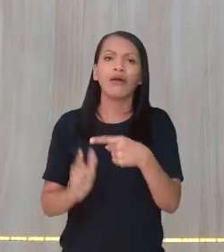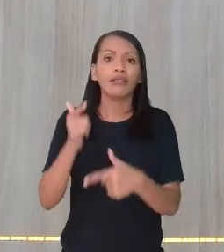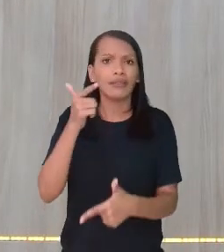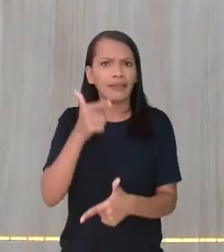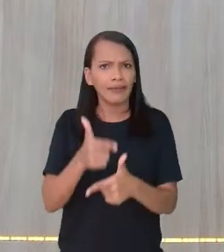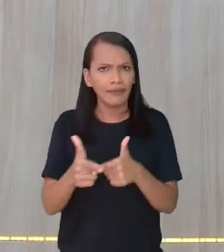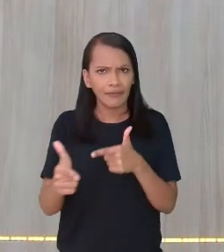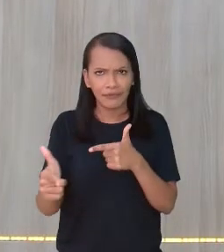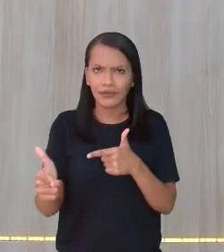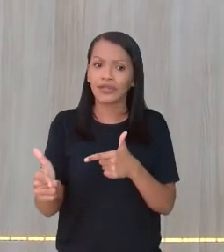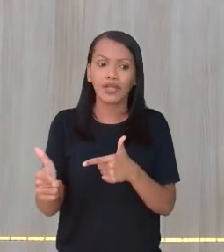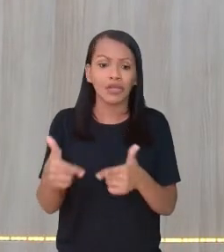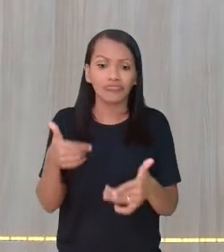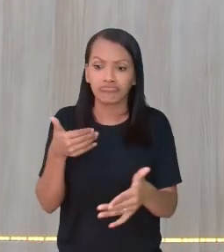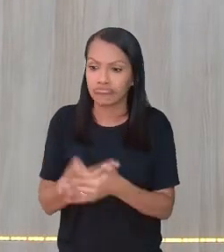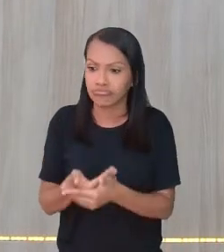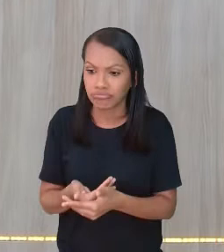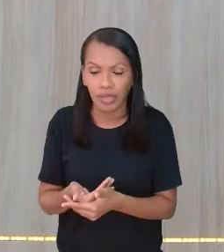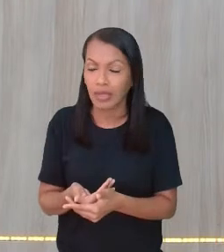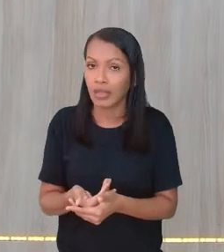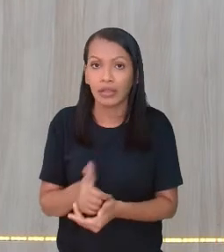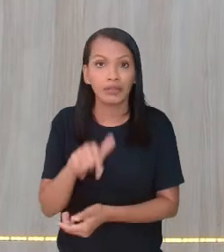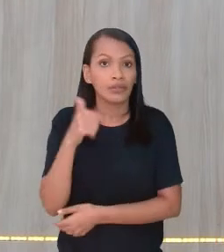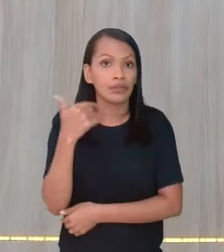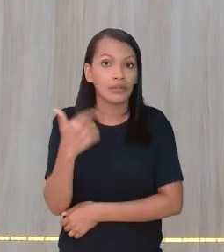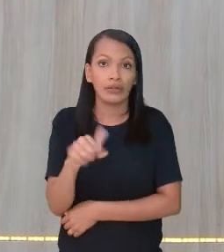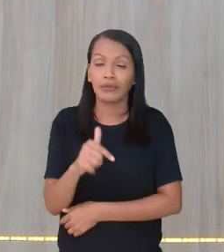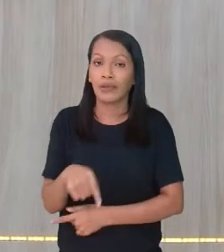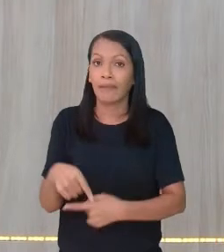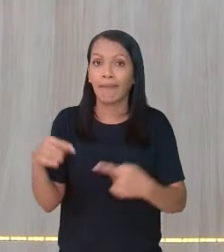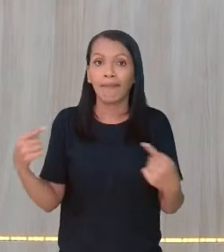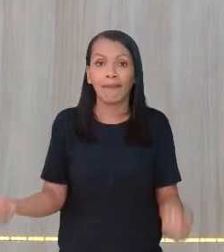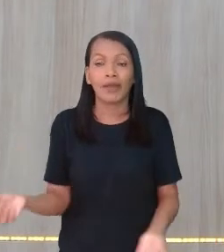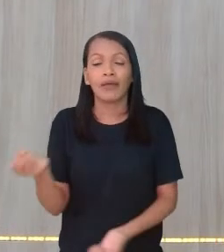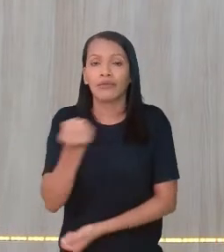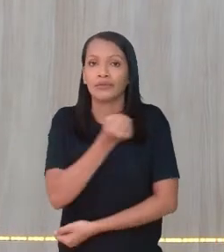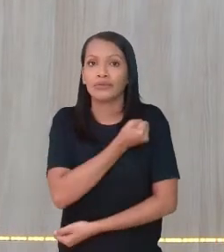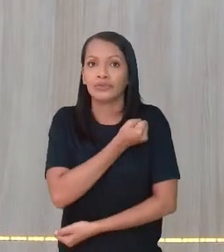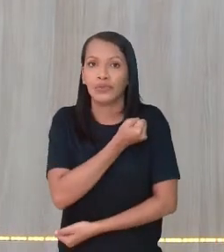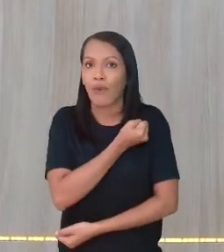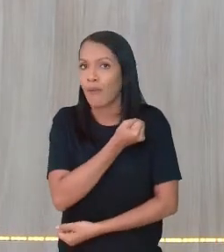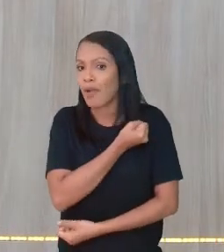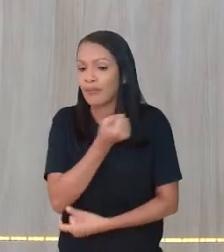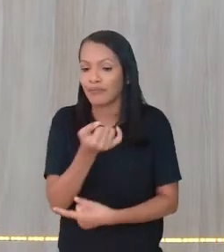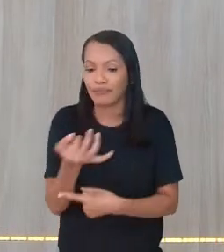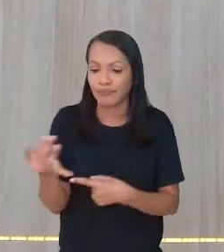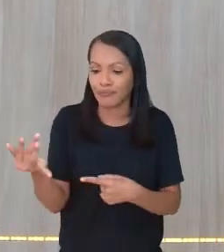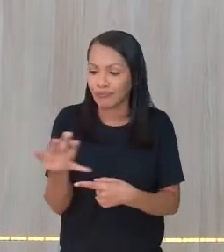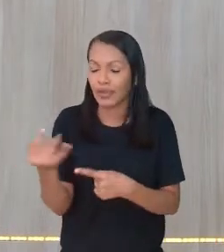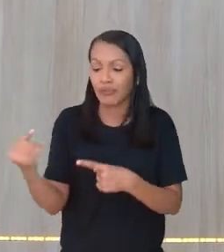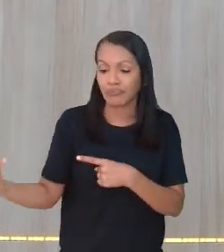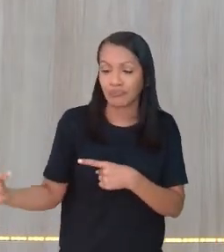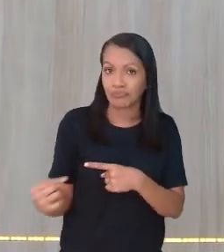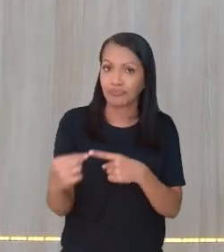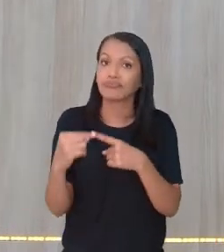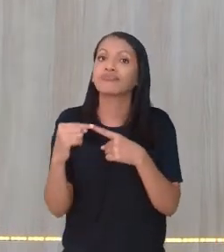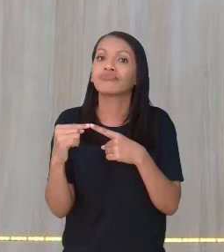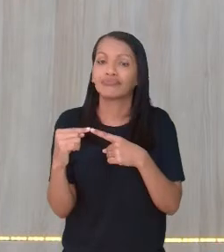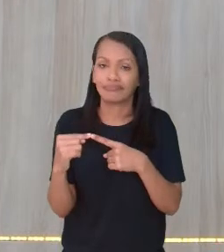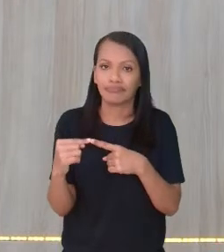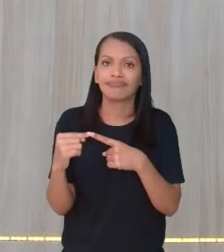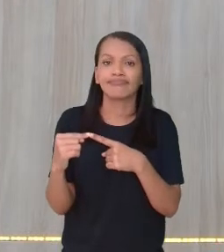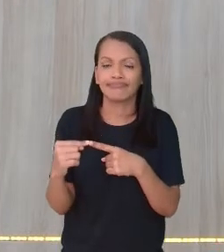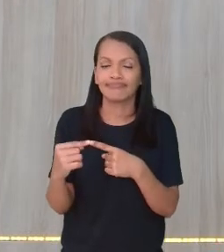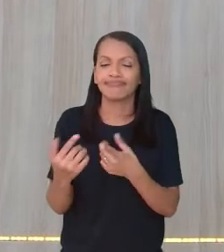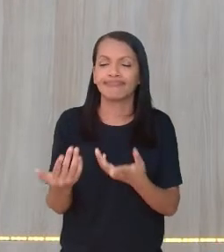nenhuma divisão. Ou seja, não tem como a gente encontrar mais nenhuma fração equivalente dividindo tanto o numerador